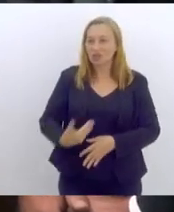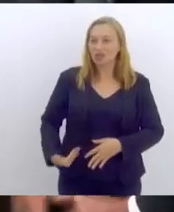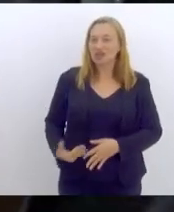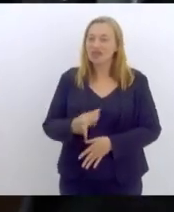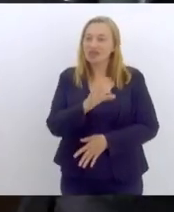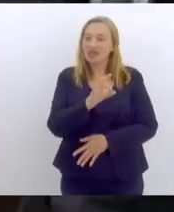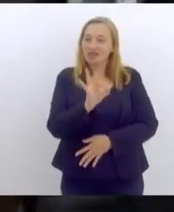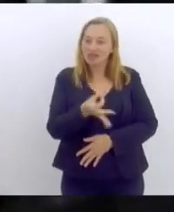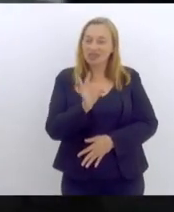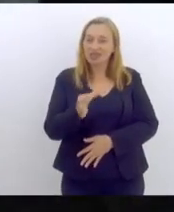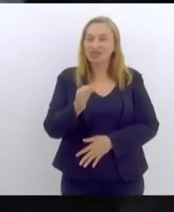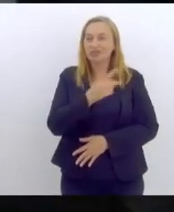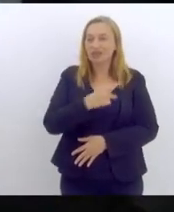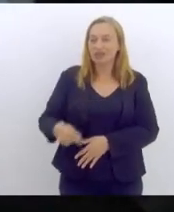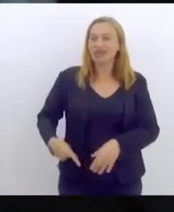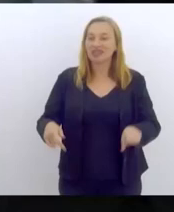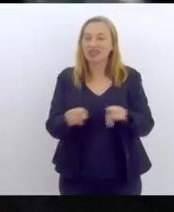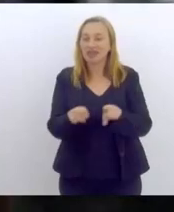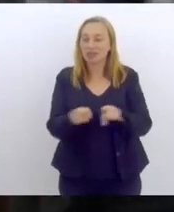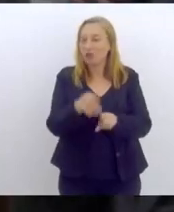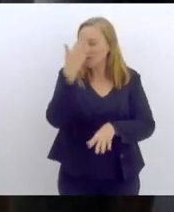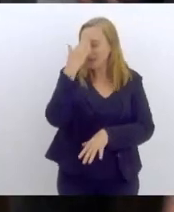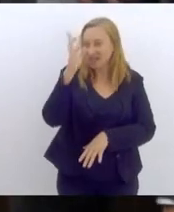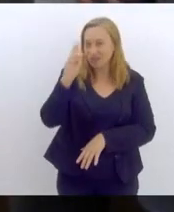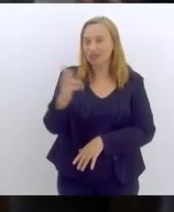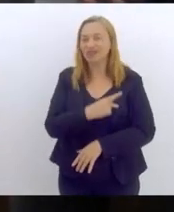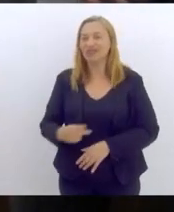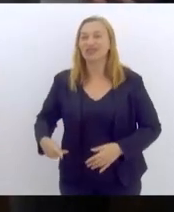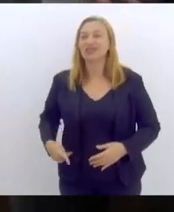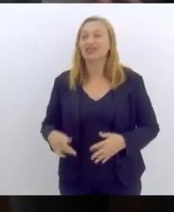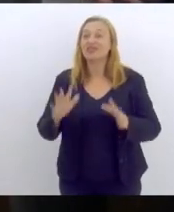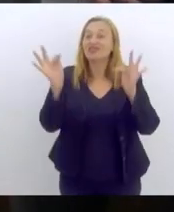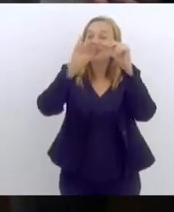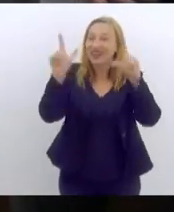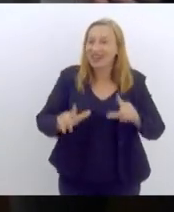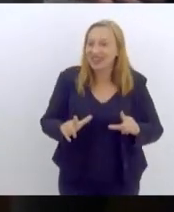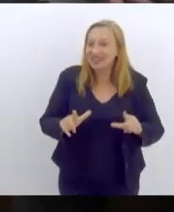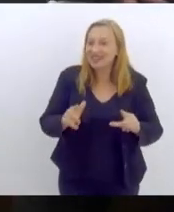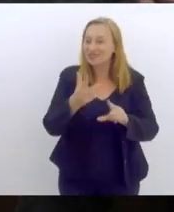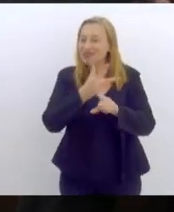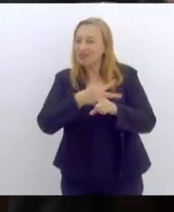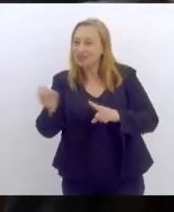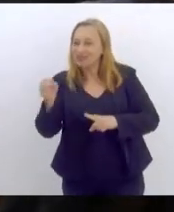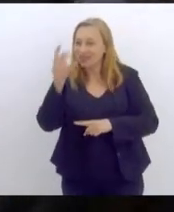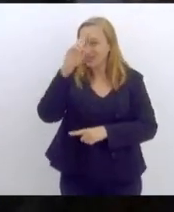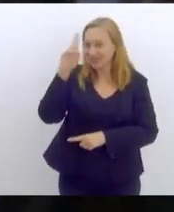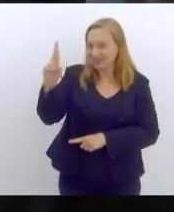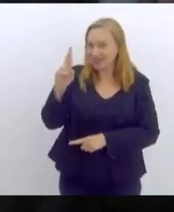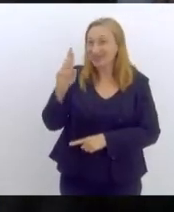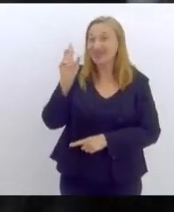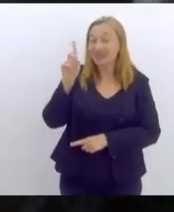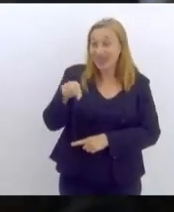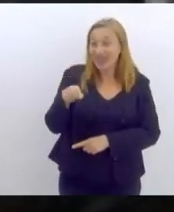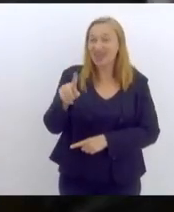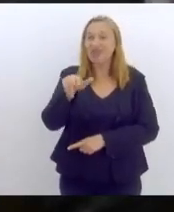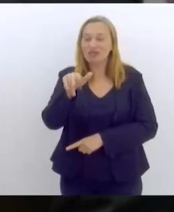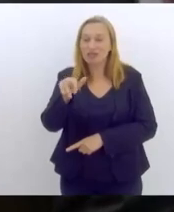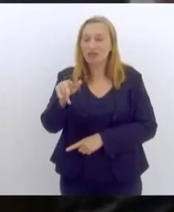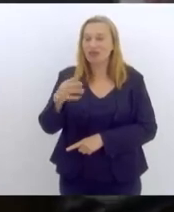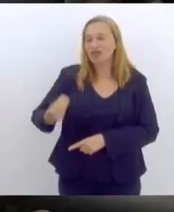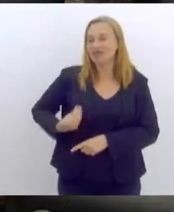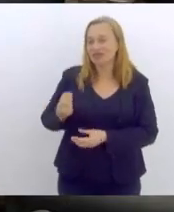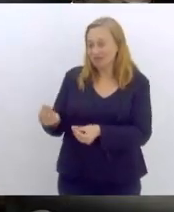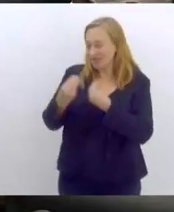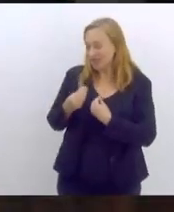que o nosso presidente também. Muito obrigado, presidente. Feliz pela vitória do senhor, que é um irmão que a vida me deu. Muito